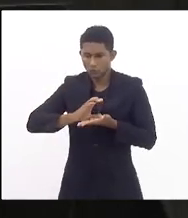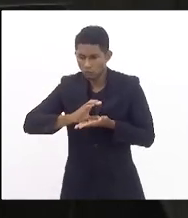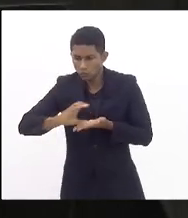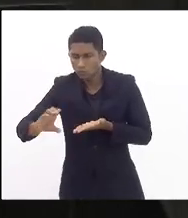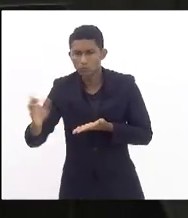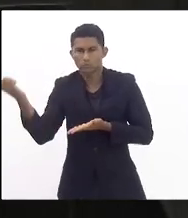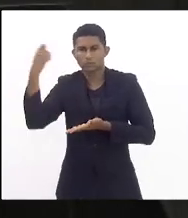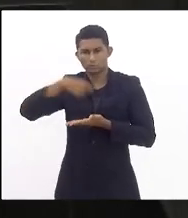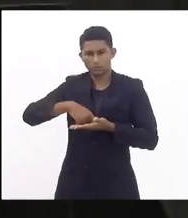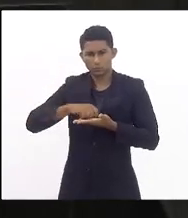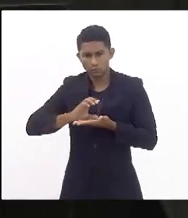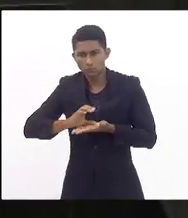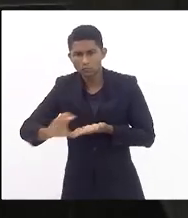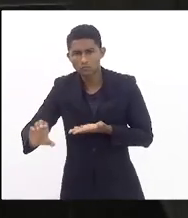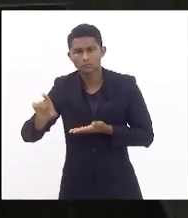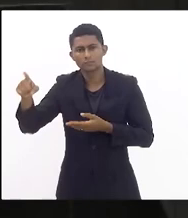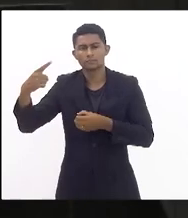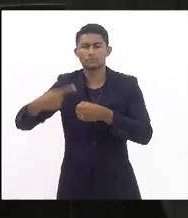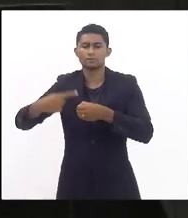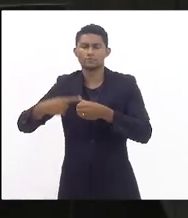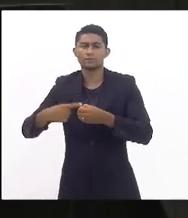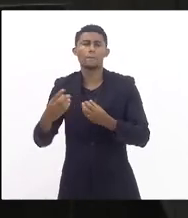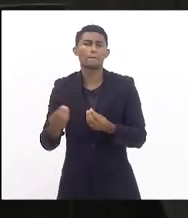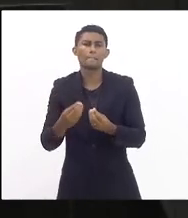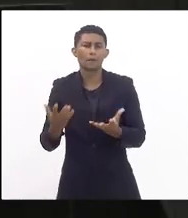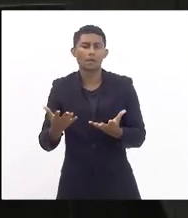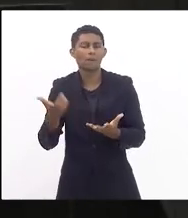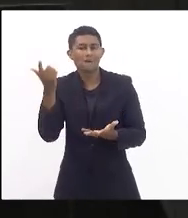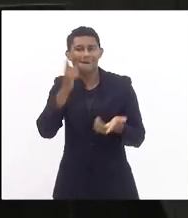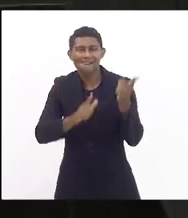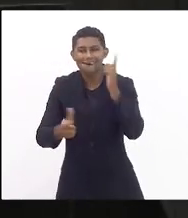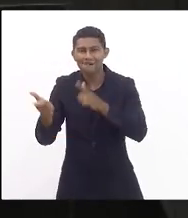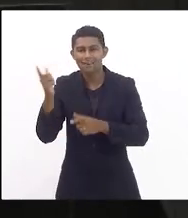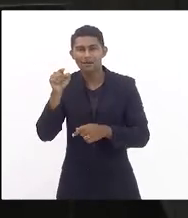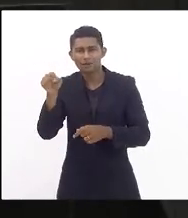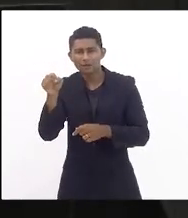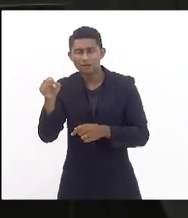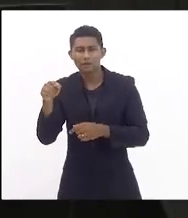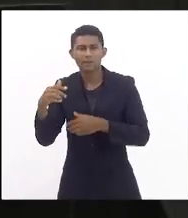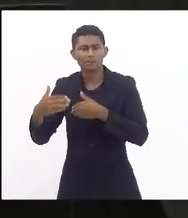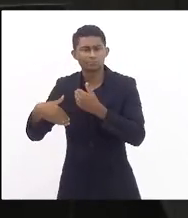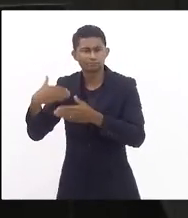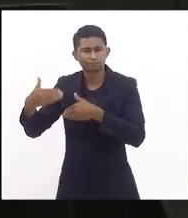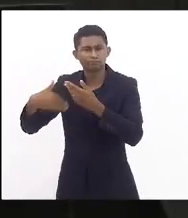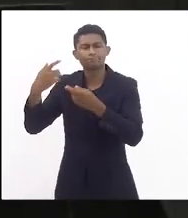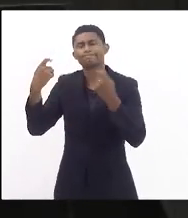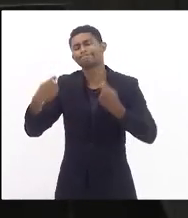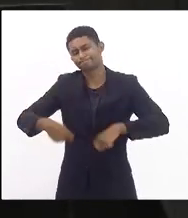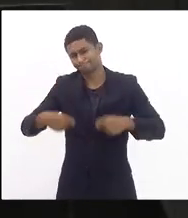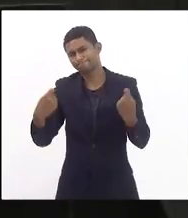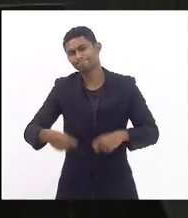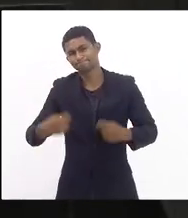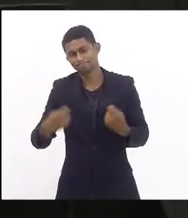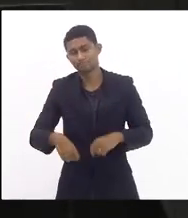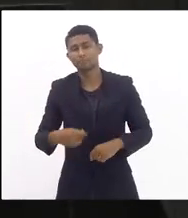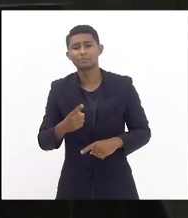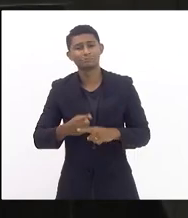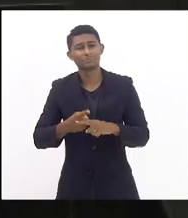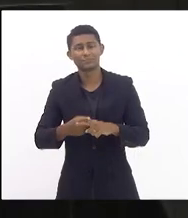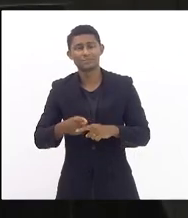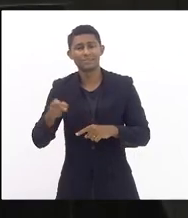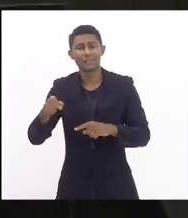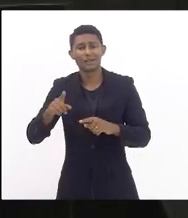para dar um impulso, né, nessa agenda de recuperação desses